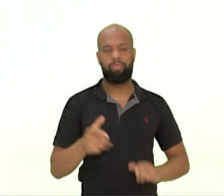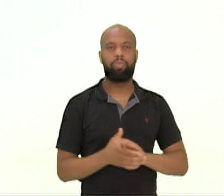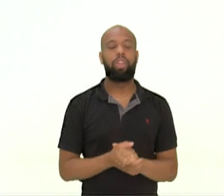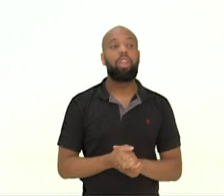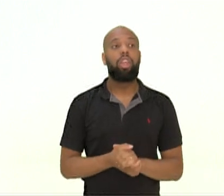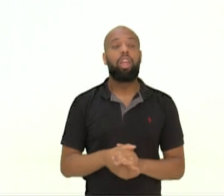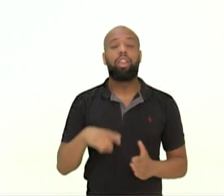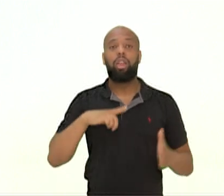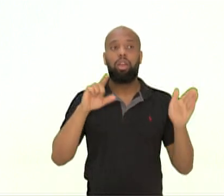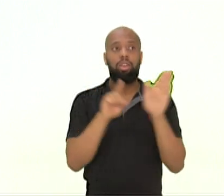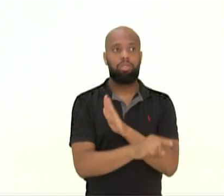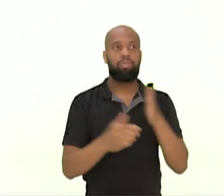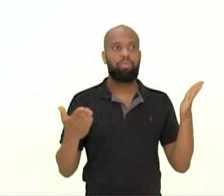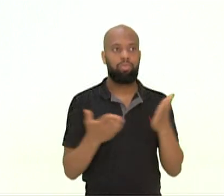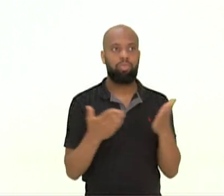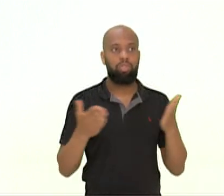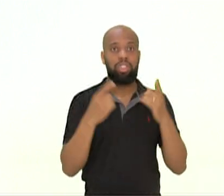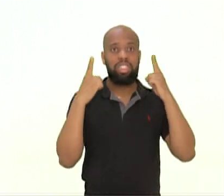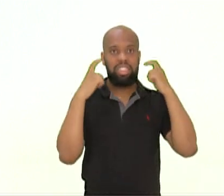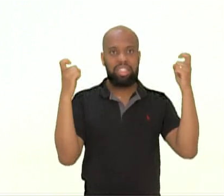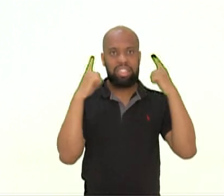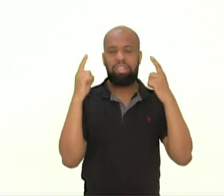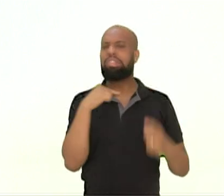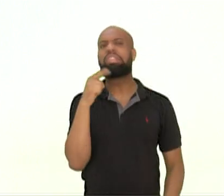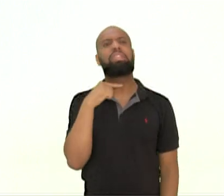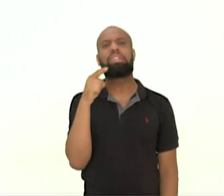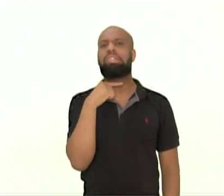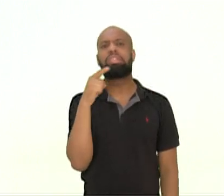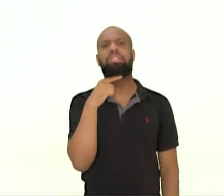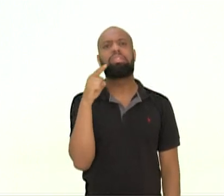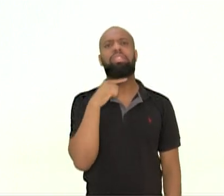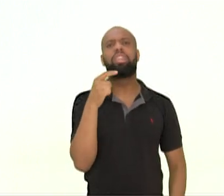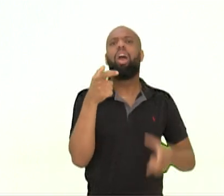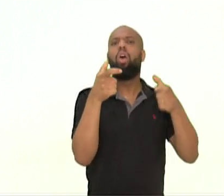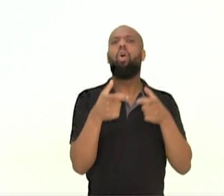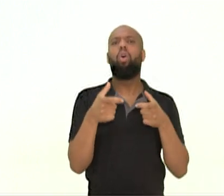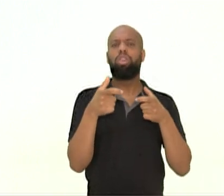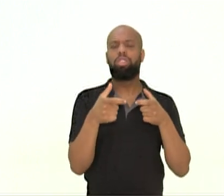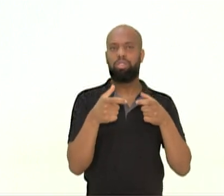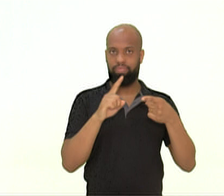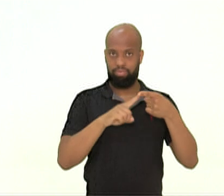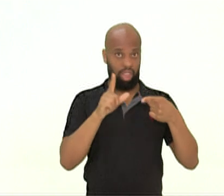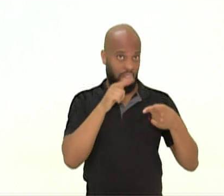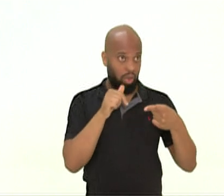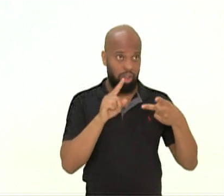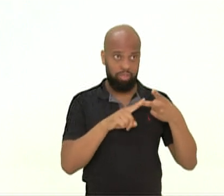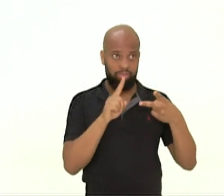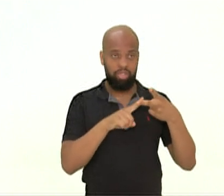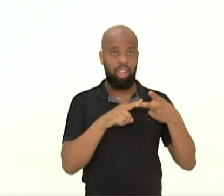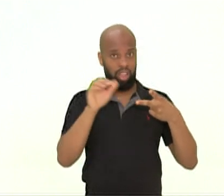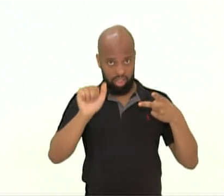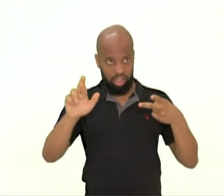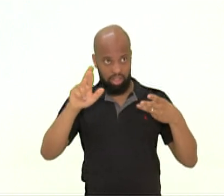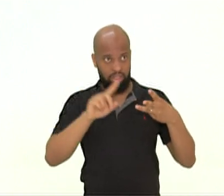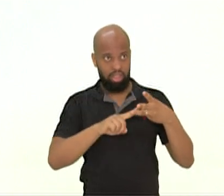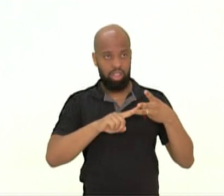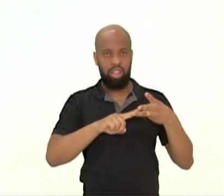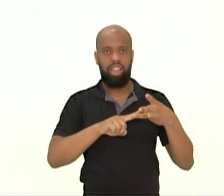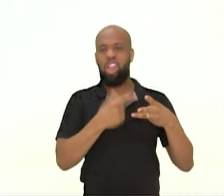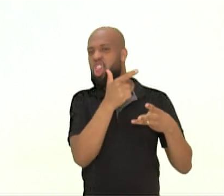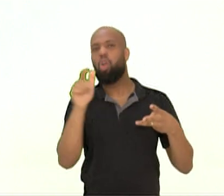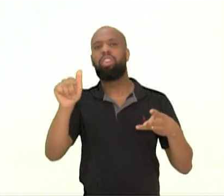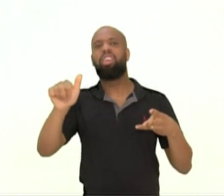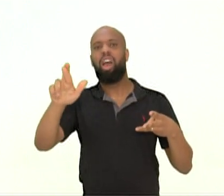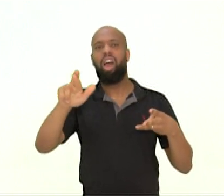temos ali um quiz. O som não pode se propagar na letra A, na água, na letra B, no ar, na letra C,